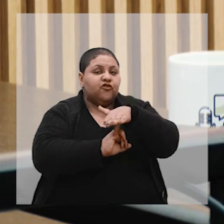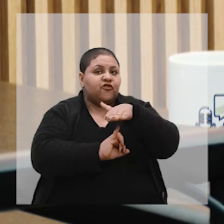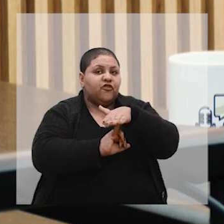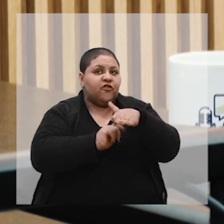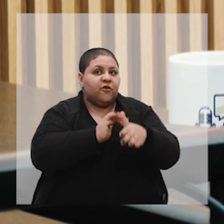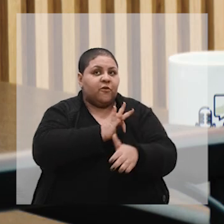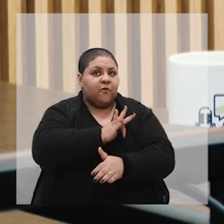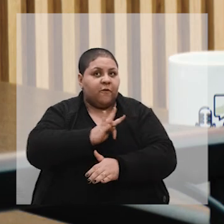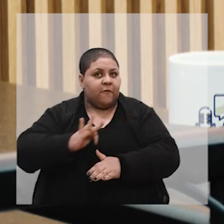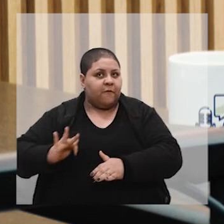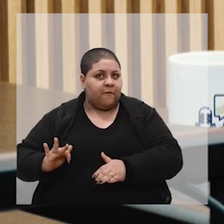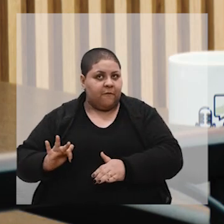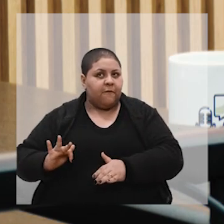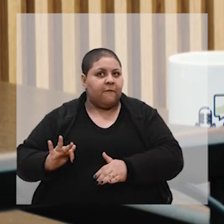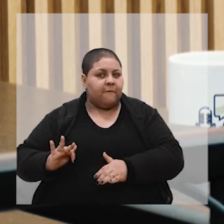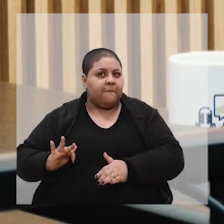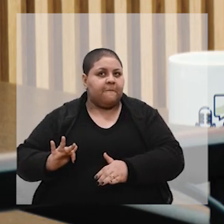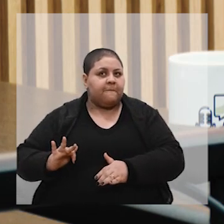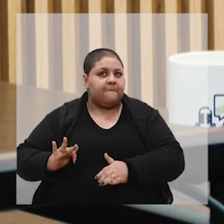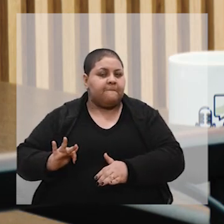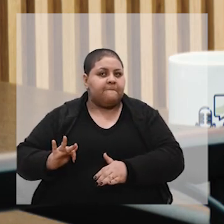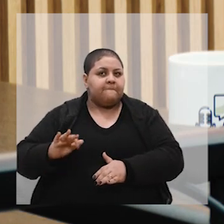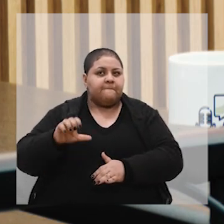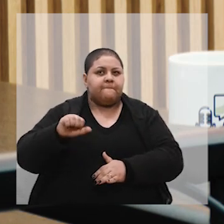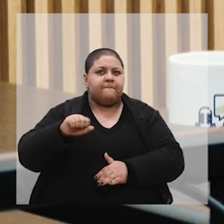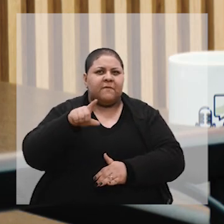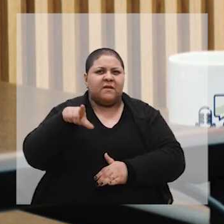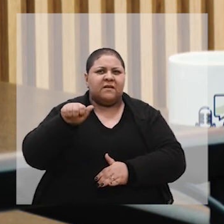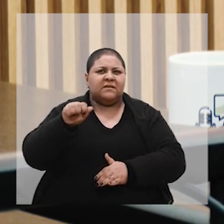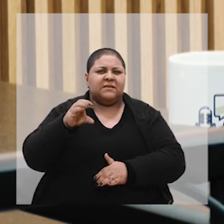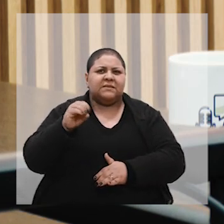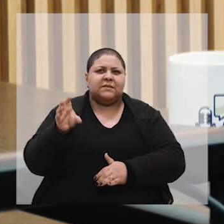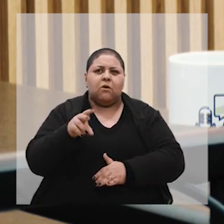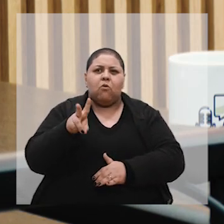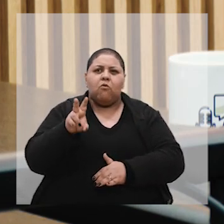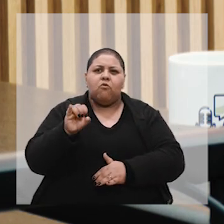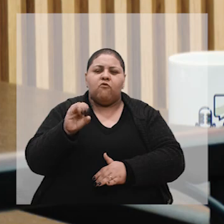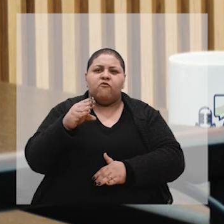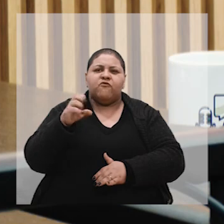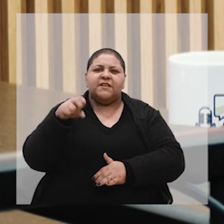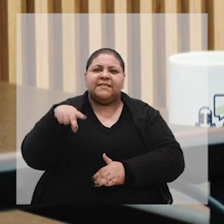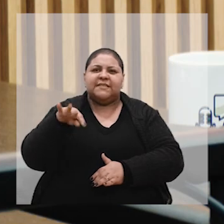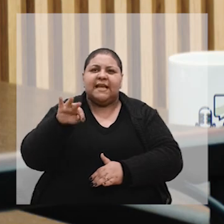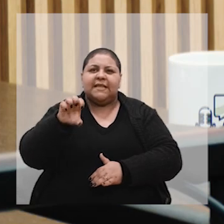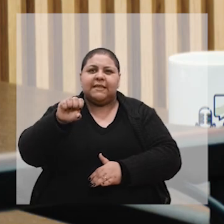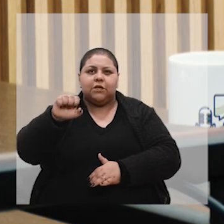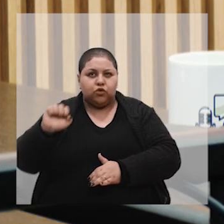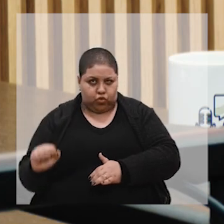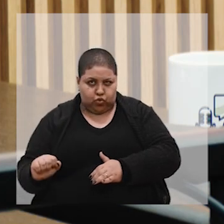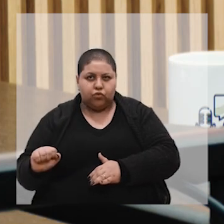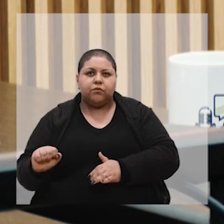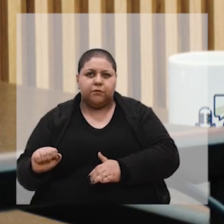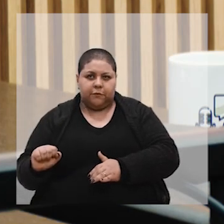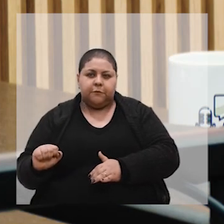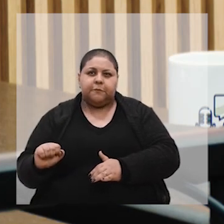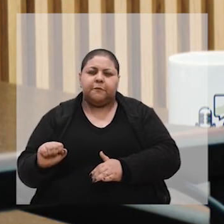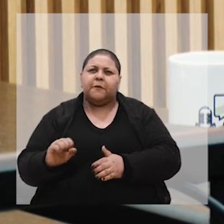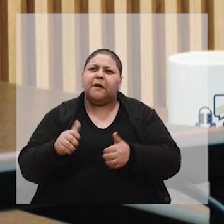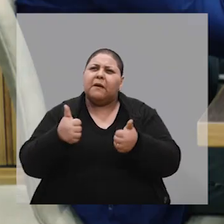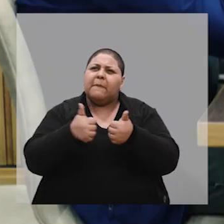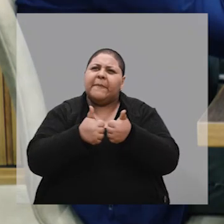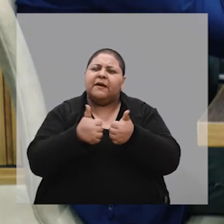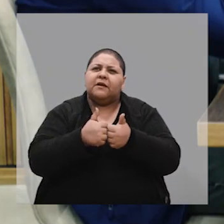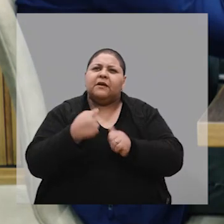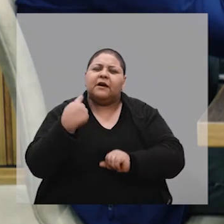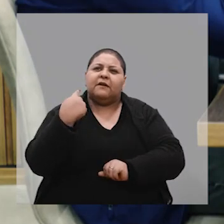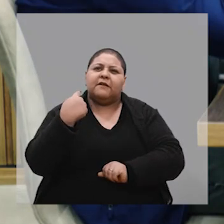Farroupilha, em São Vicente do Sul. É um instituto muito renomado ali, não sei, alguma galera daqui a pouco vai conhecer. Indo pra Caravaggio. Isso.